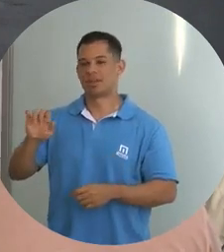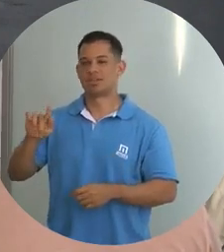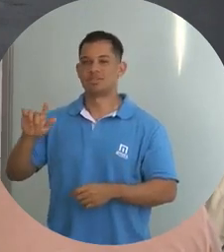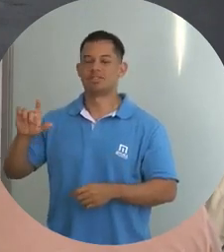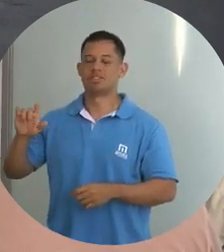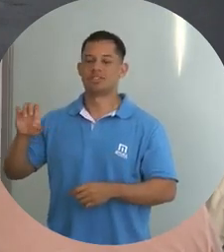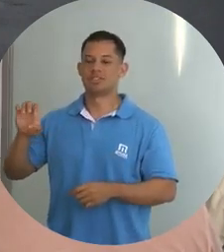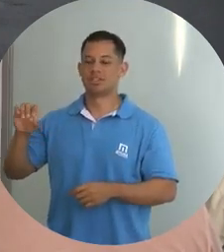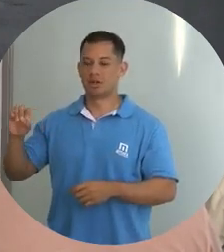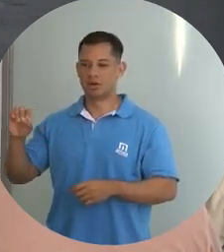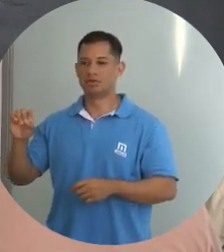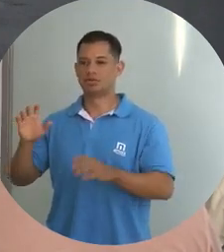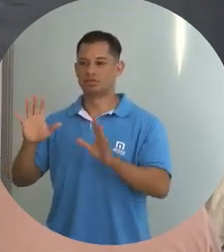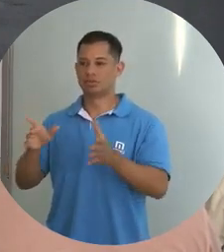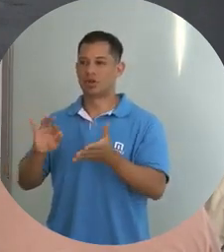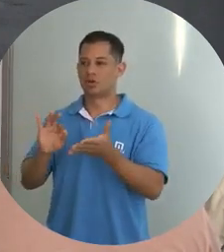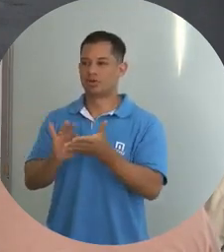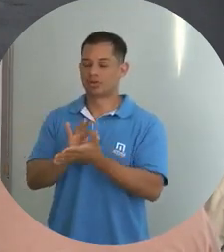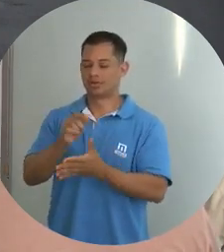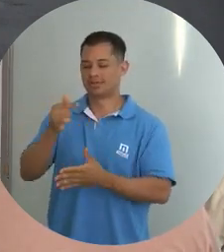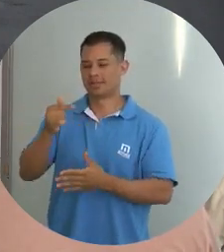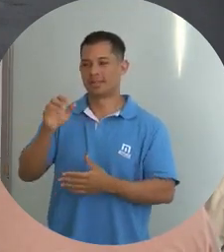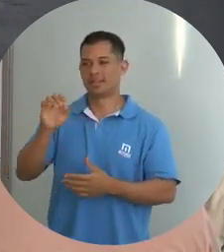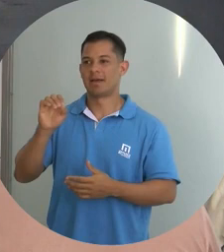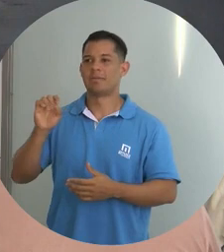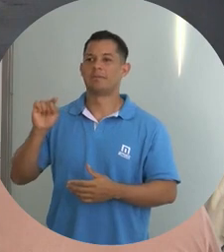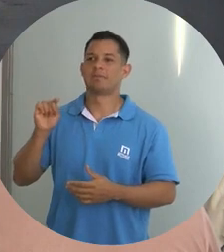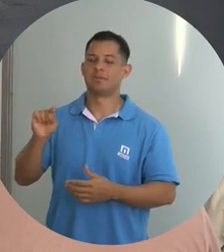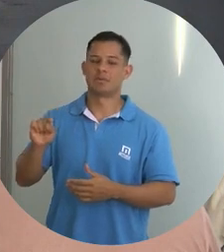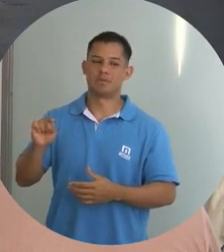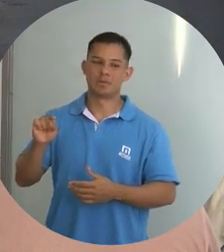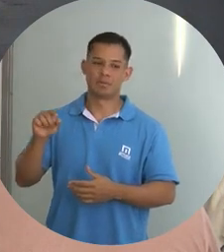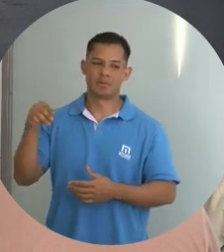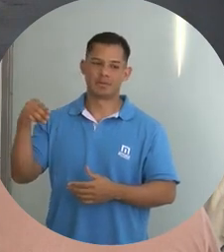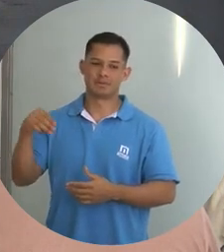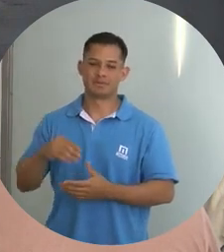contratado 70 mil metros lineares de estaca.